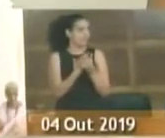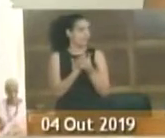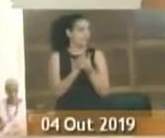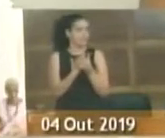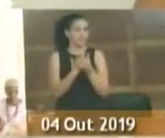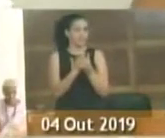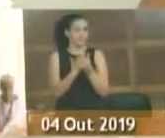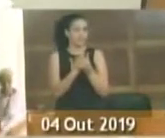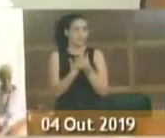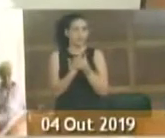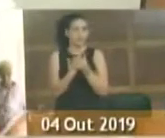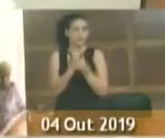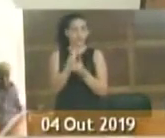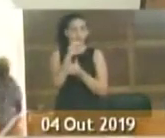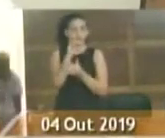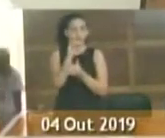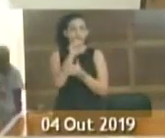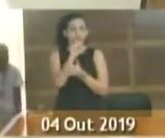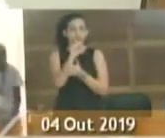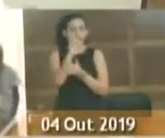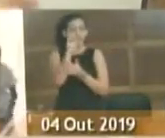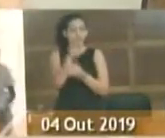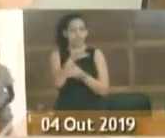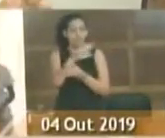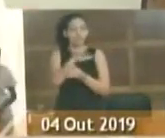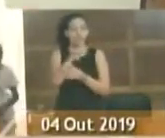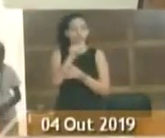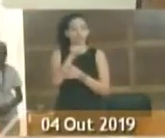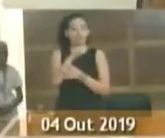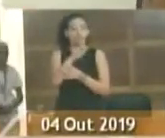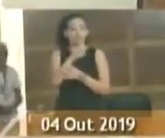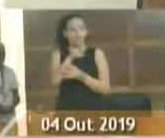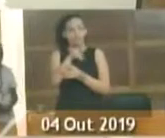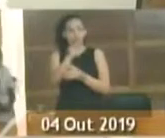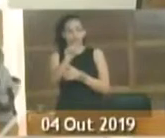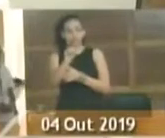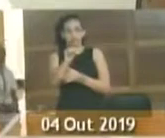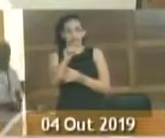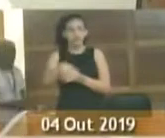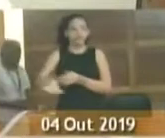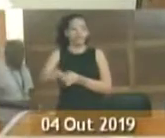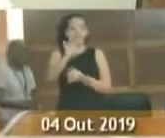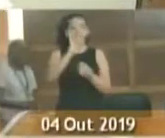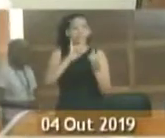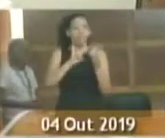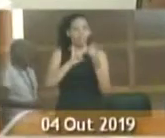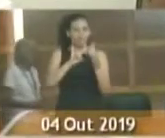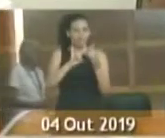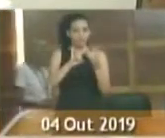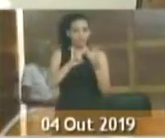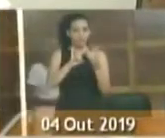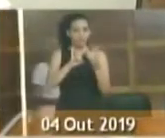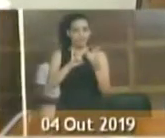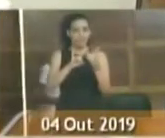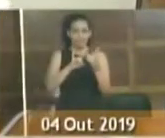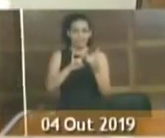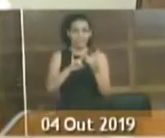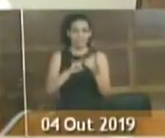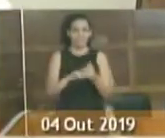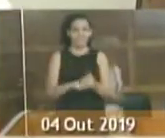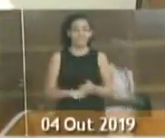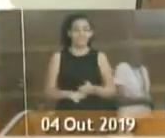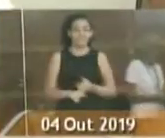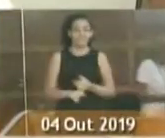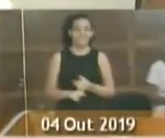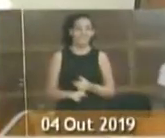Escola Municipal José Américo Lumeu Bastos, que fica aqui no Morro do Abel, e de ver a minha criançada toda participando,